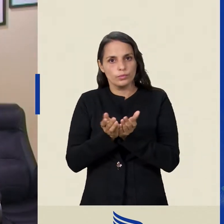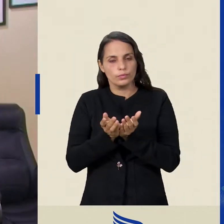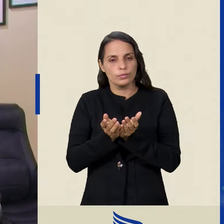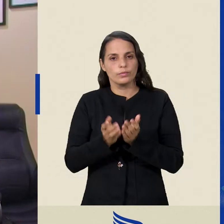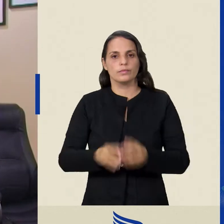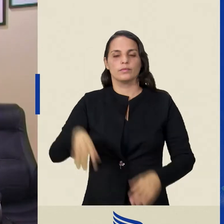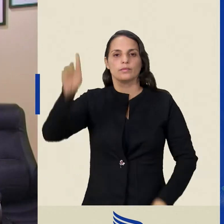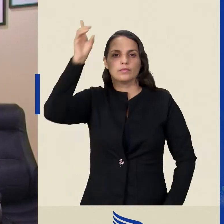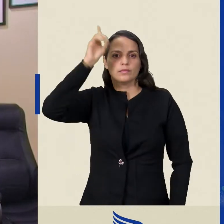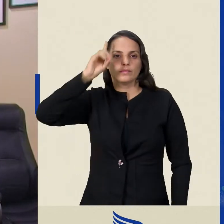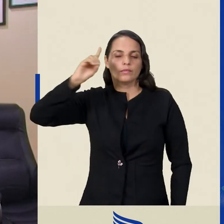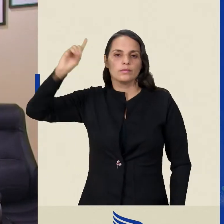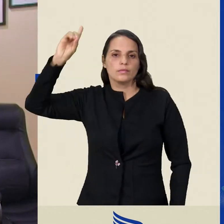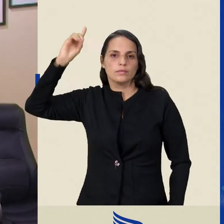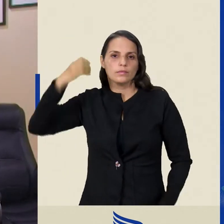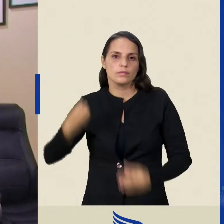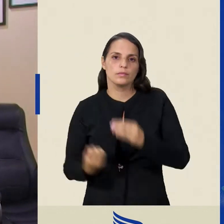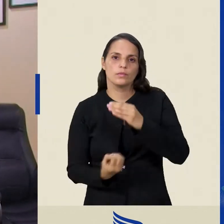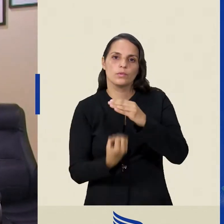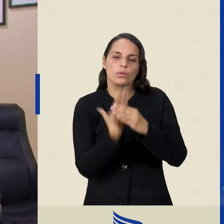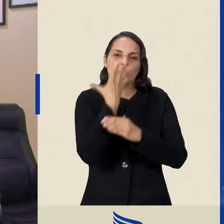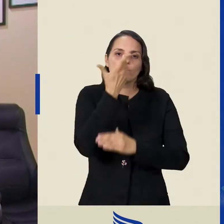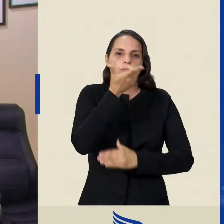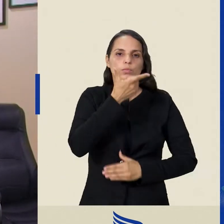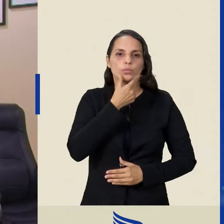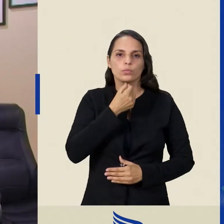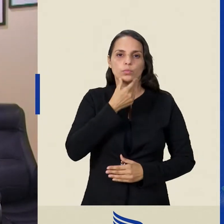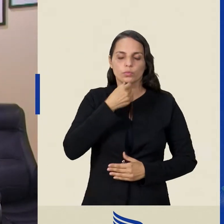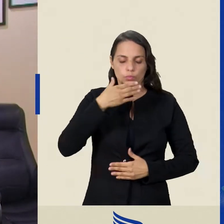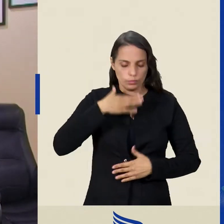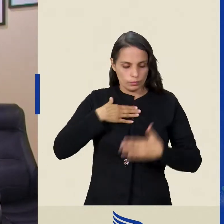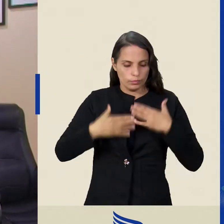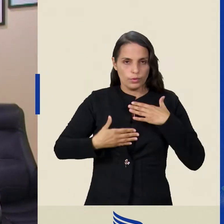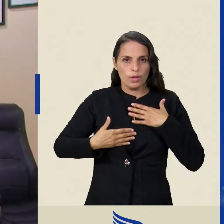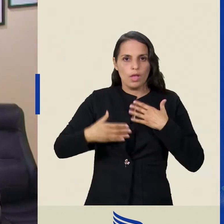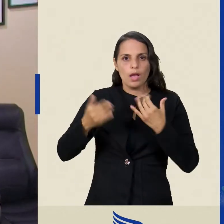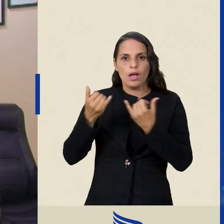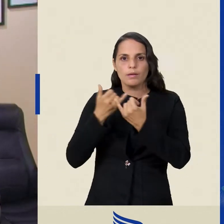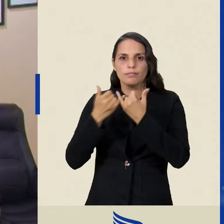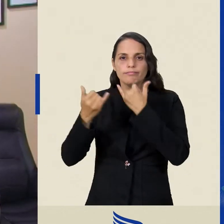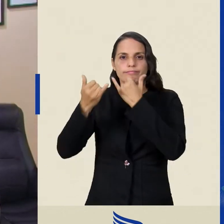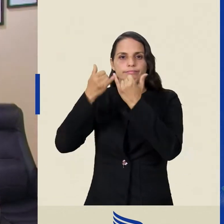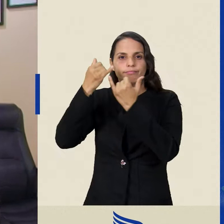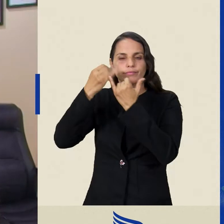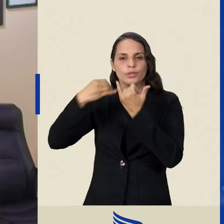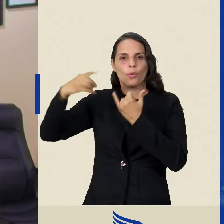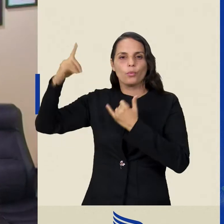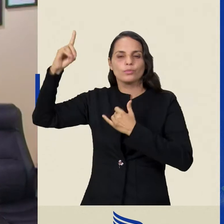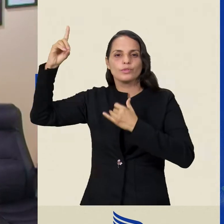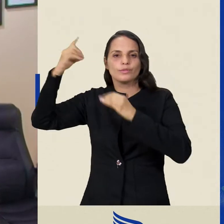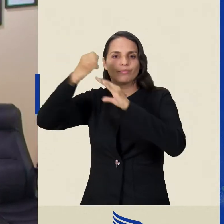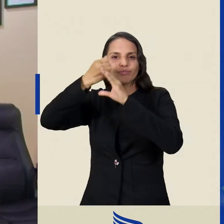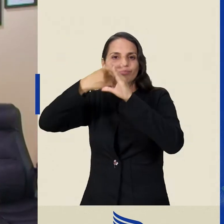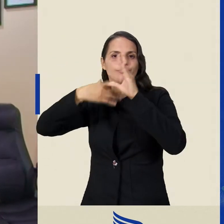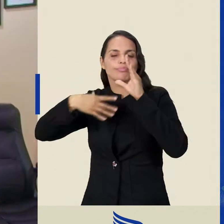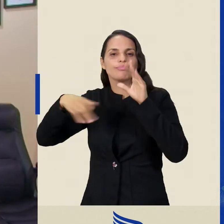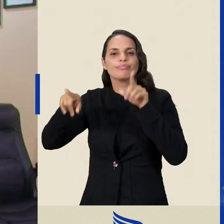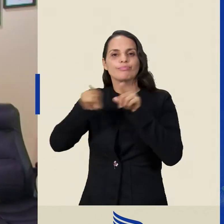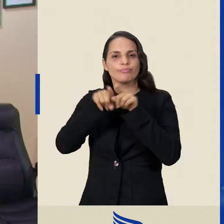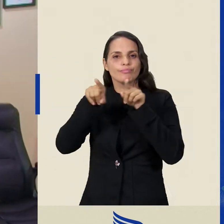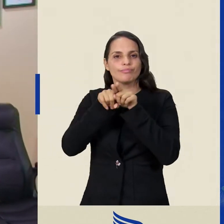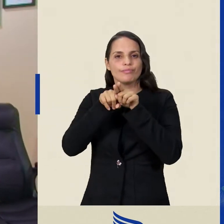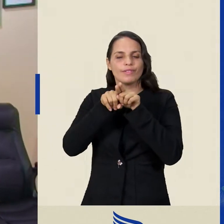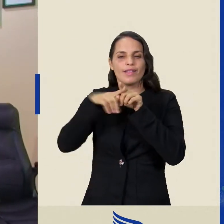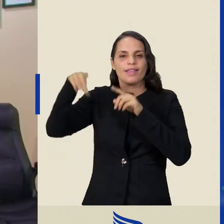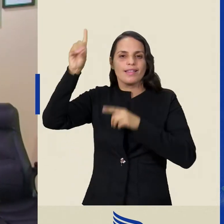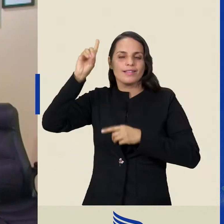Deus criou o homem à sua semelhança na aparência e no caráter, e ele tinha prazer